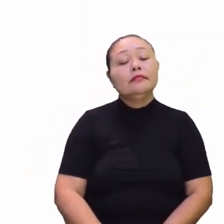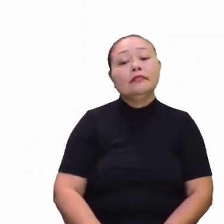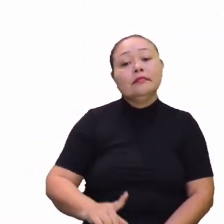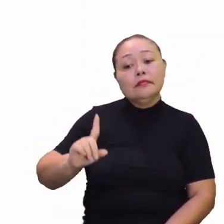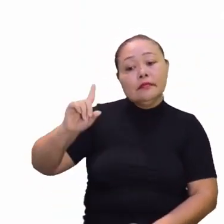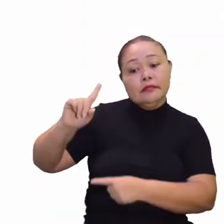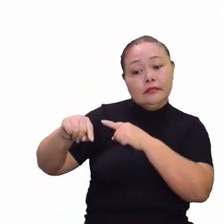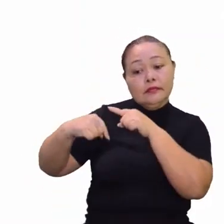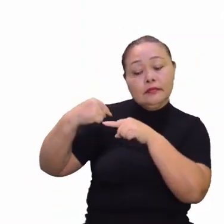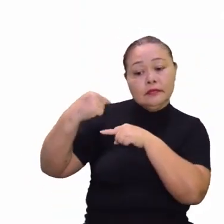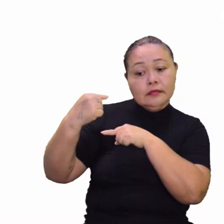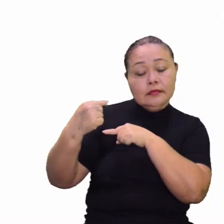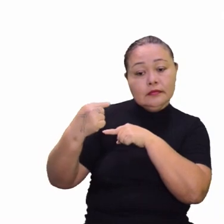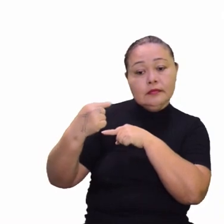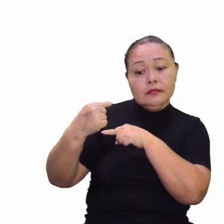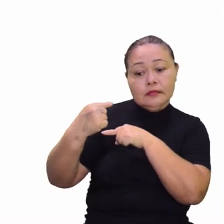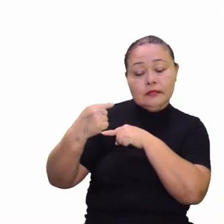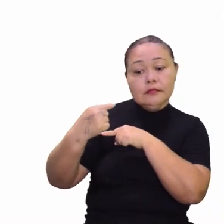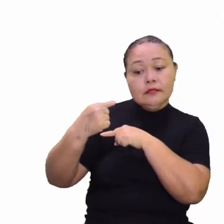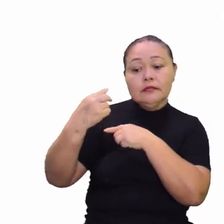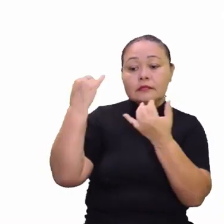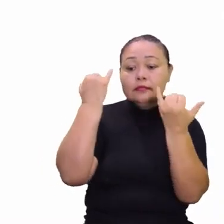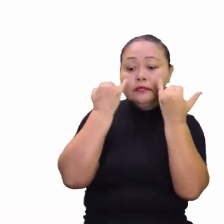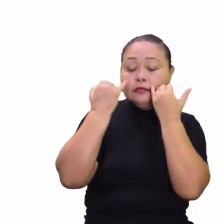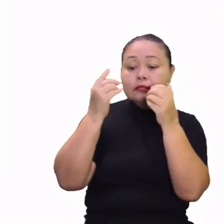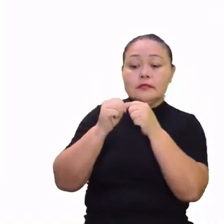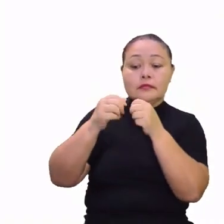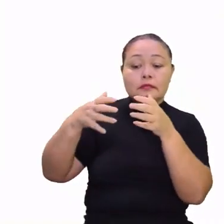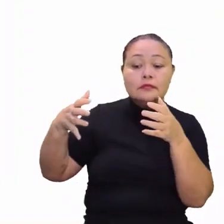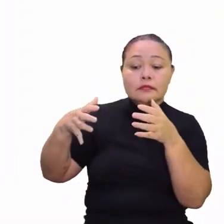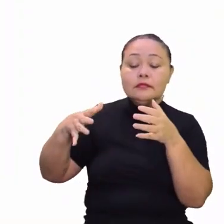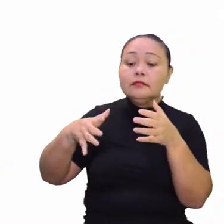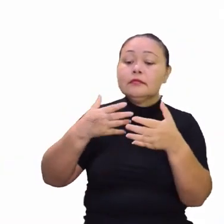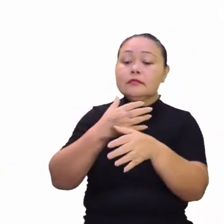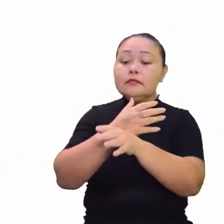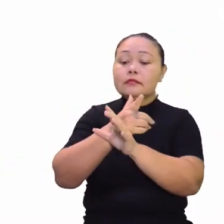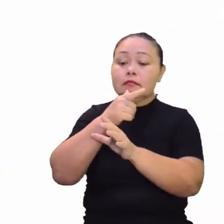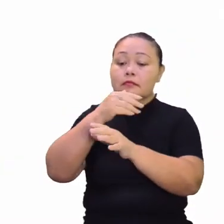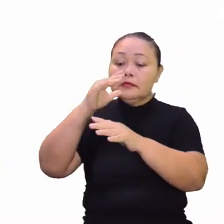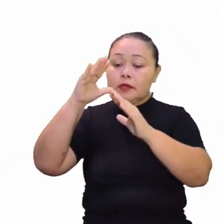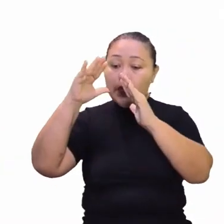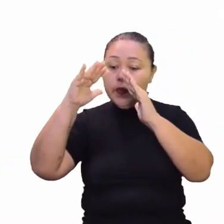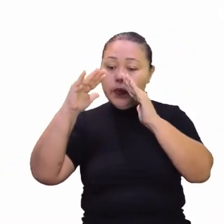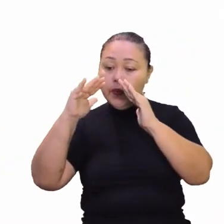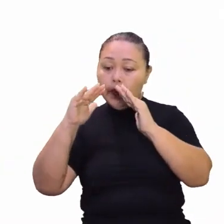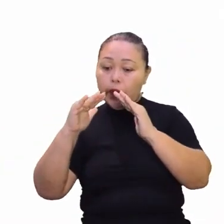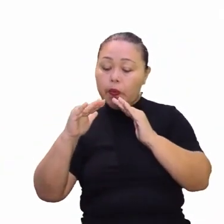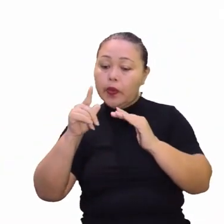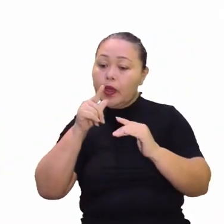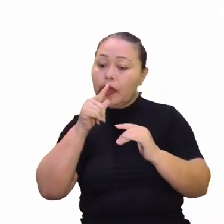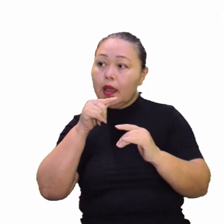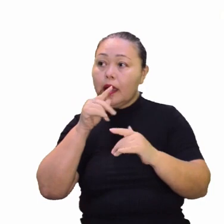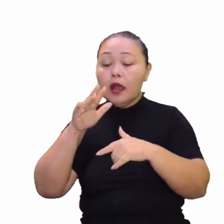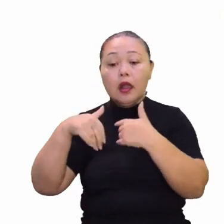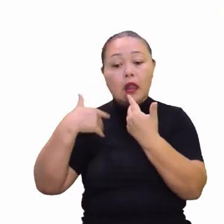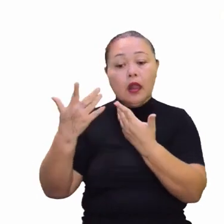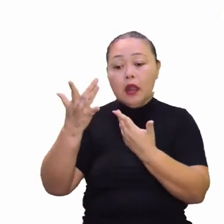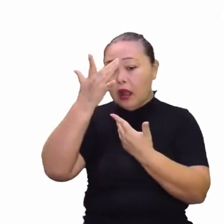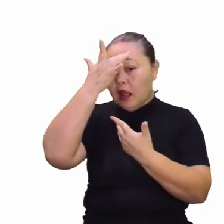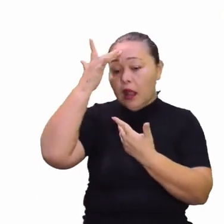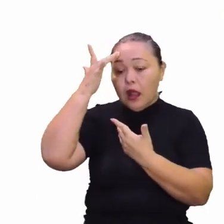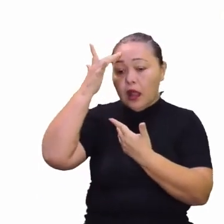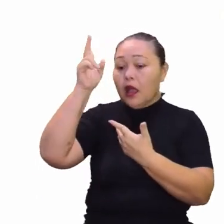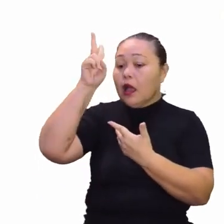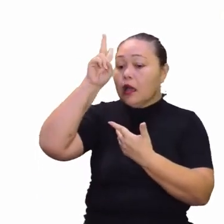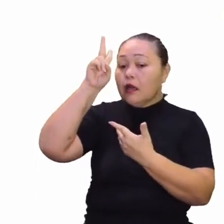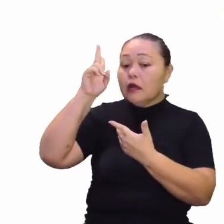E eles vieram, não esqueça a informação, principalmente pela grande seca, né, professor Jorge? Exatamente. E esses migrantes aqui, eles